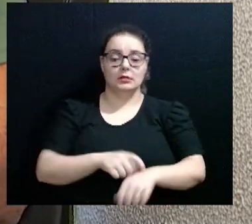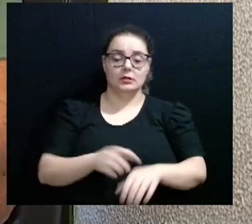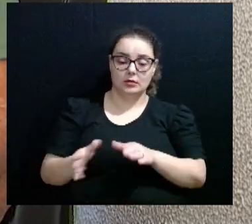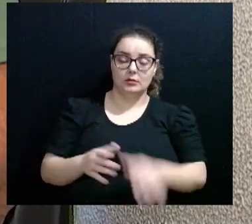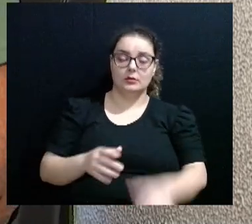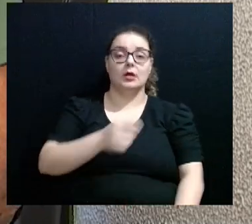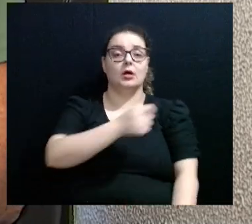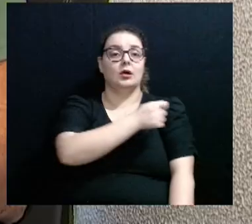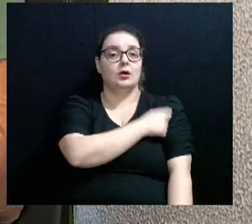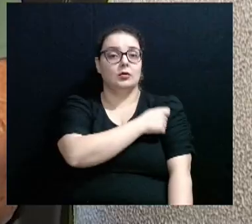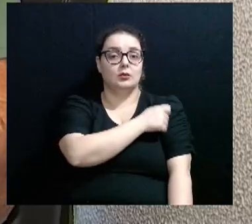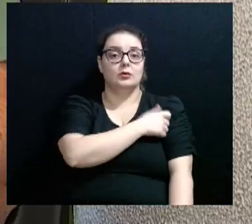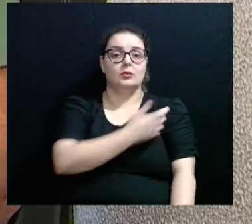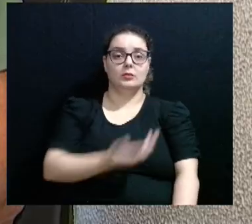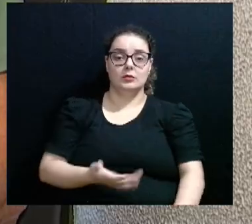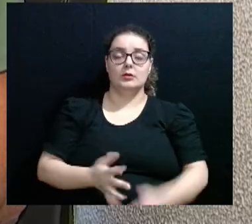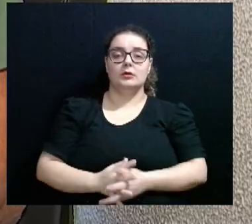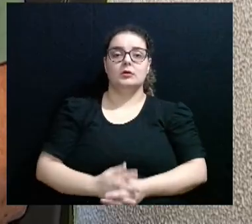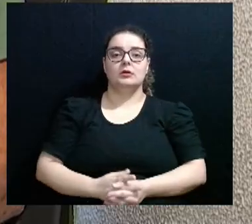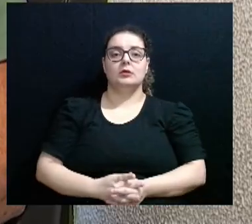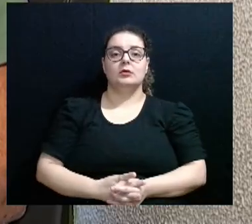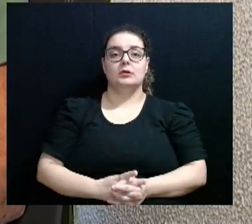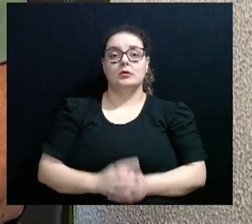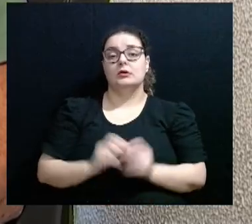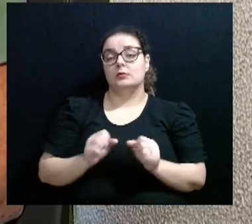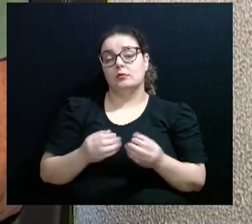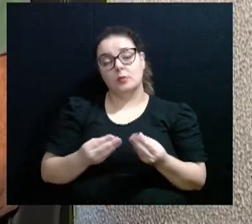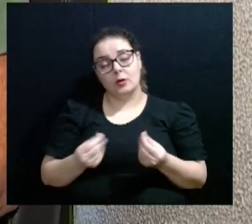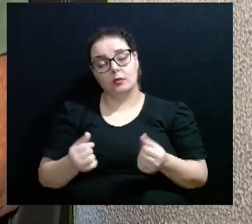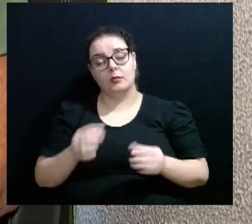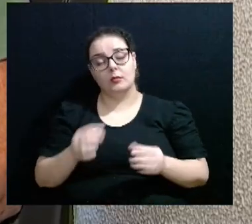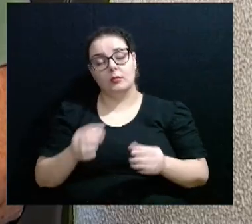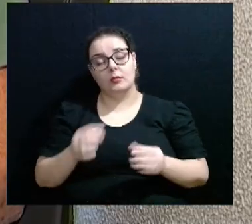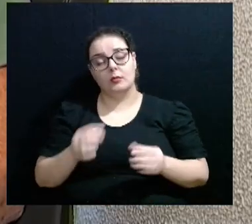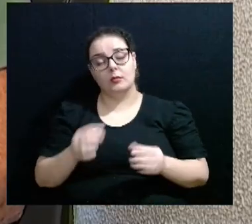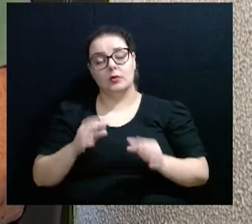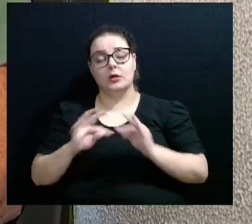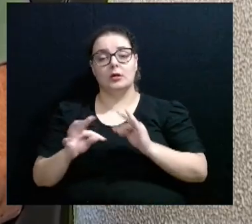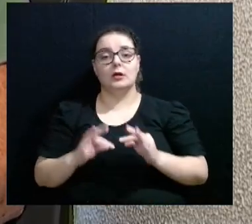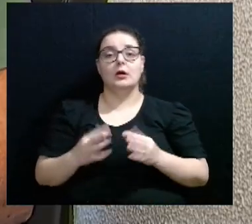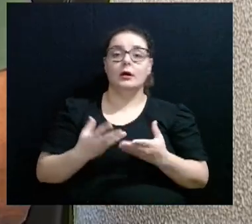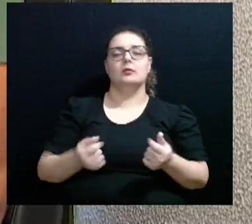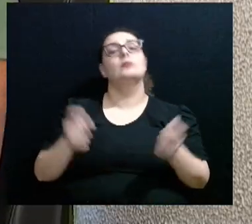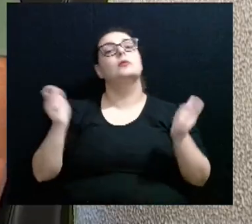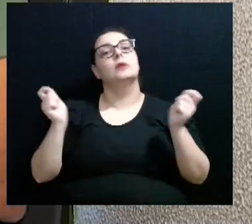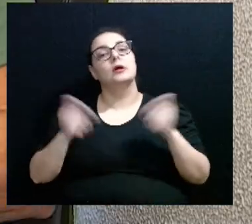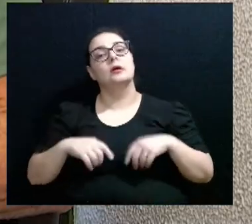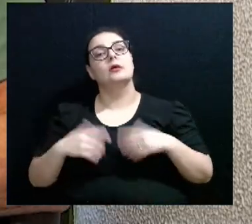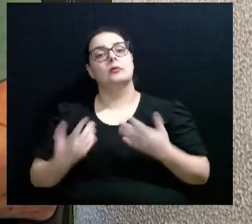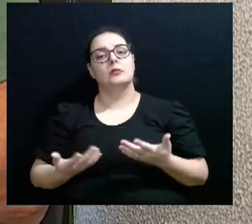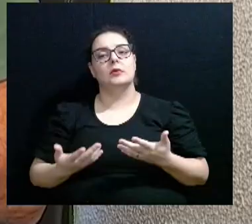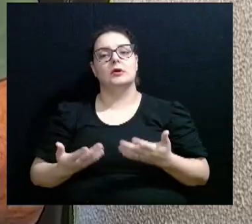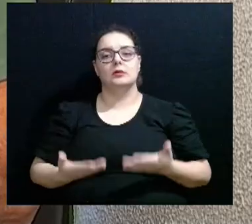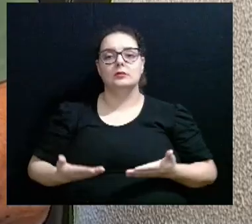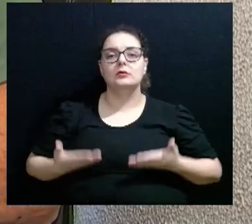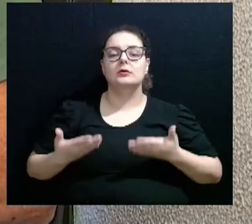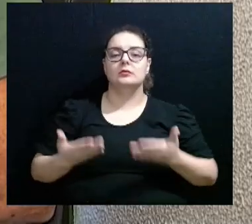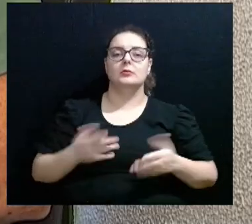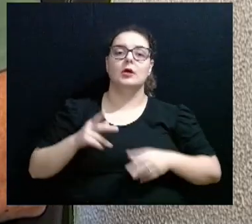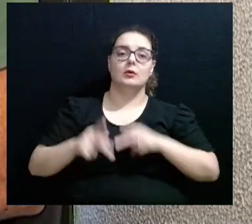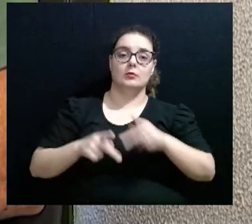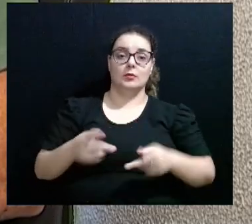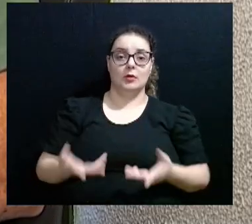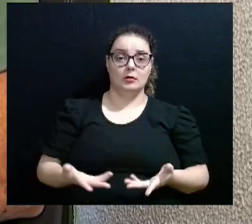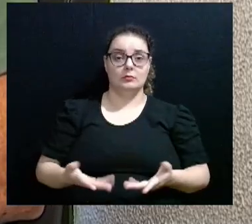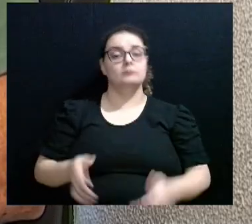possam aprimorar a sua técnica, aprimorar a sua capacidade de entrega para a população, que com certeza a